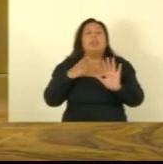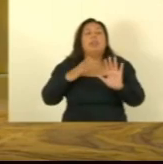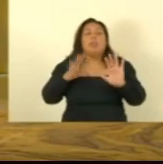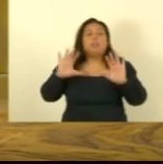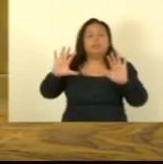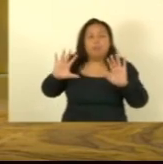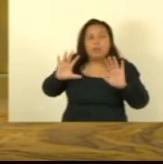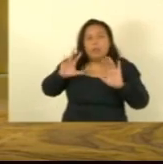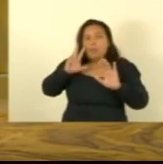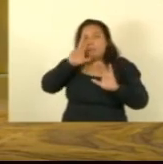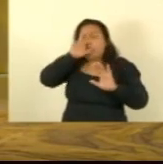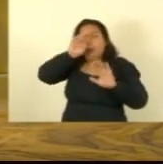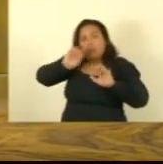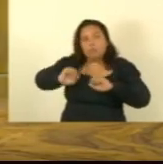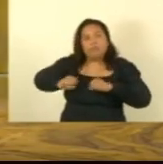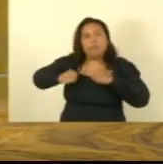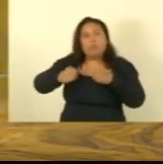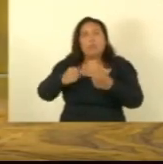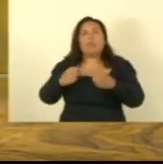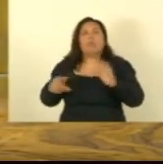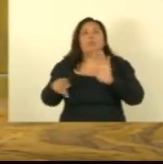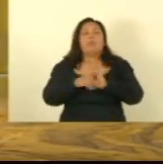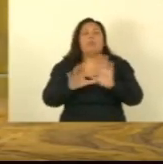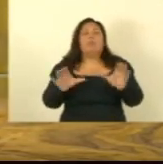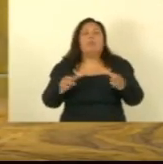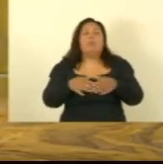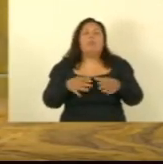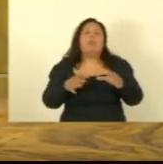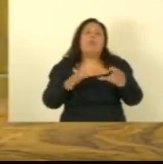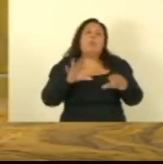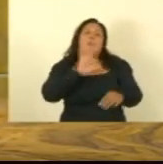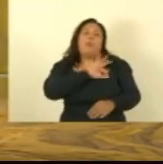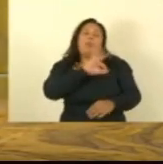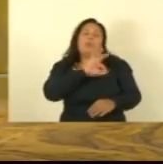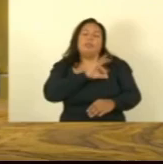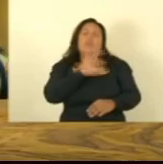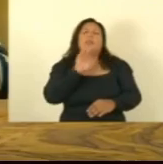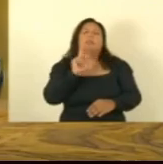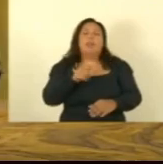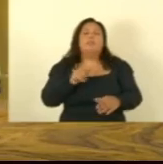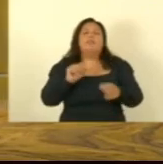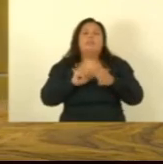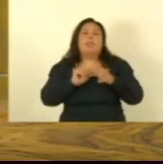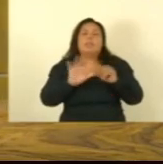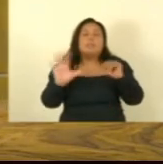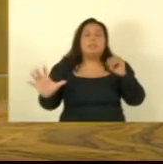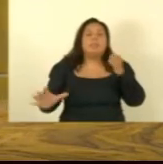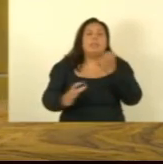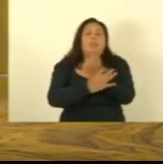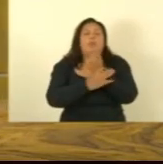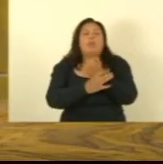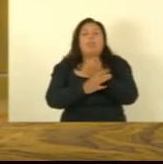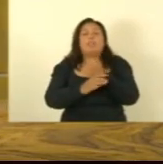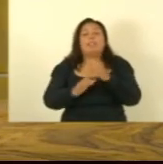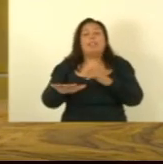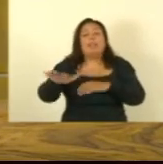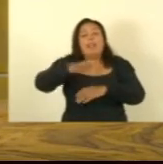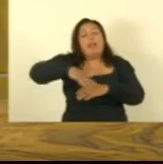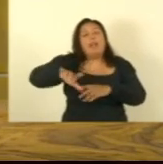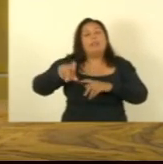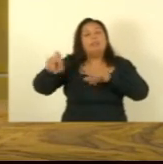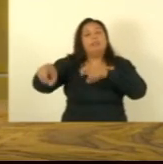reforça o efetivo policial para poder estar fazendo a segurança no campo nesse